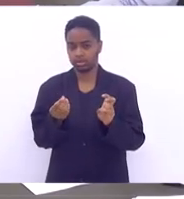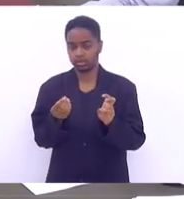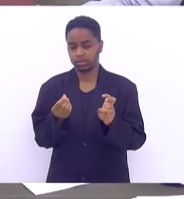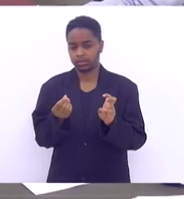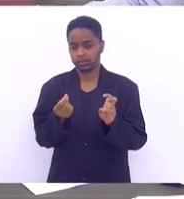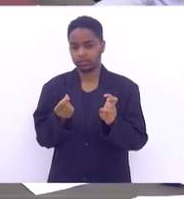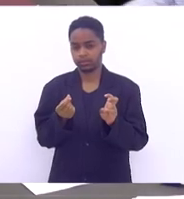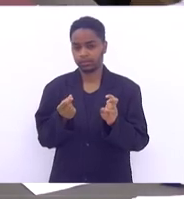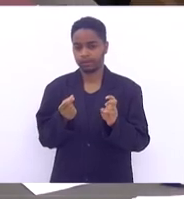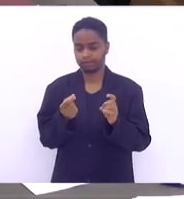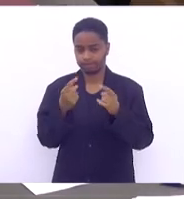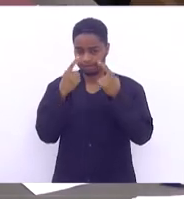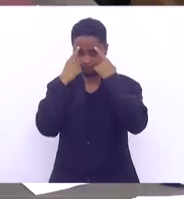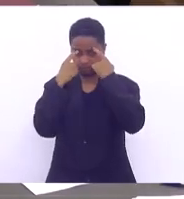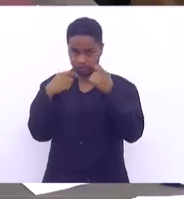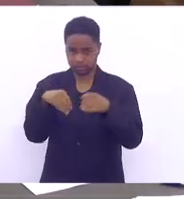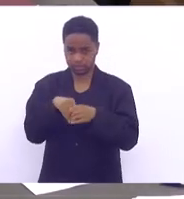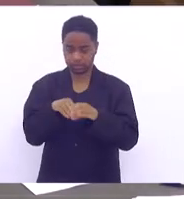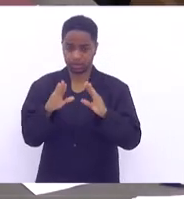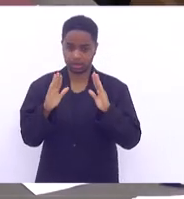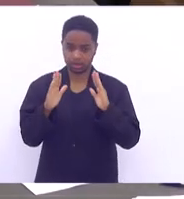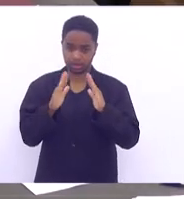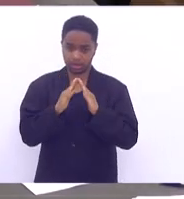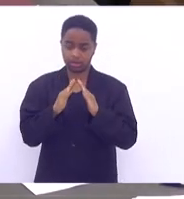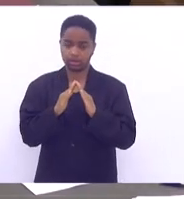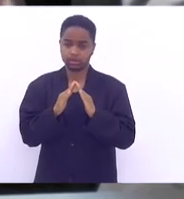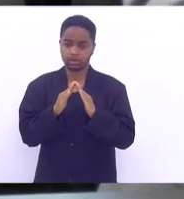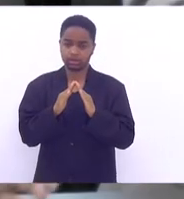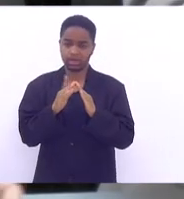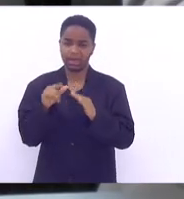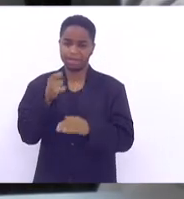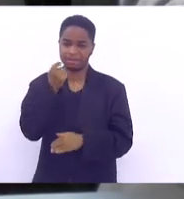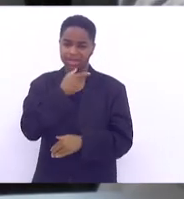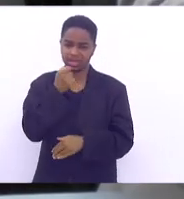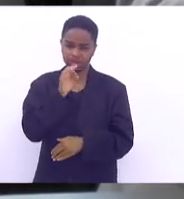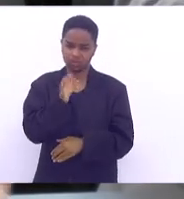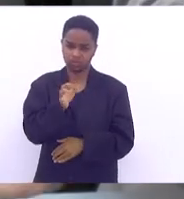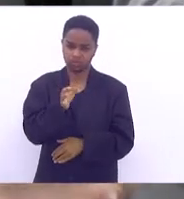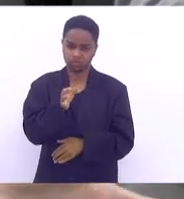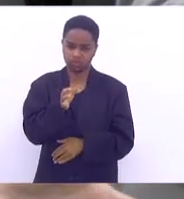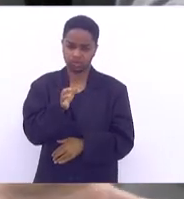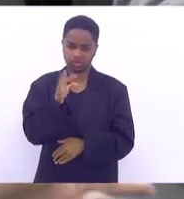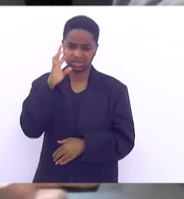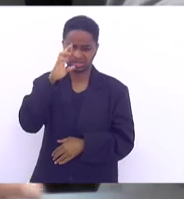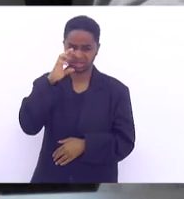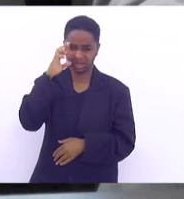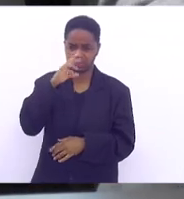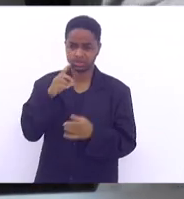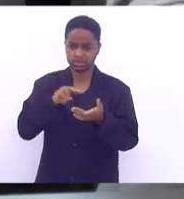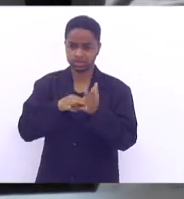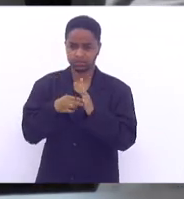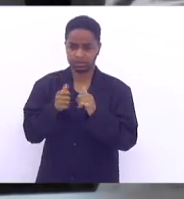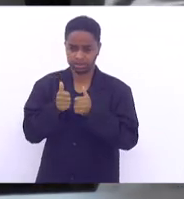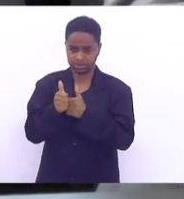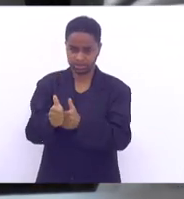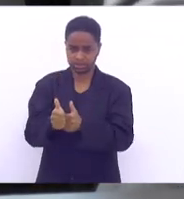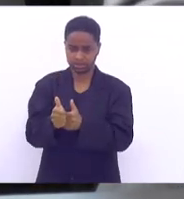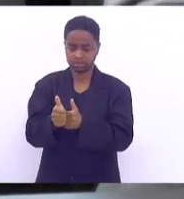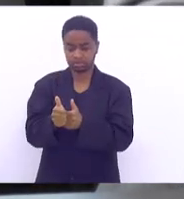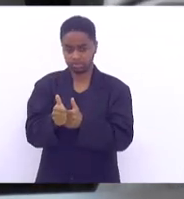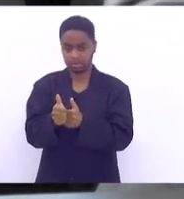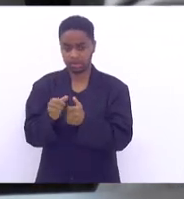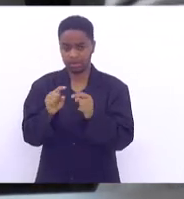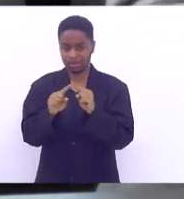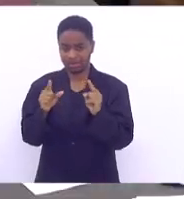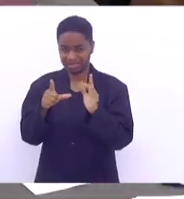a essa violência doméstica, o que é considerado... Um apelido, né? Mas... Stalking é perseguição mesmo. Perseguição, mas não